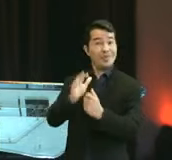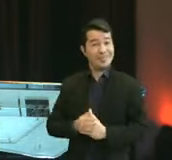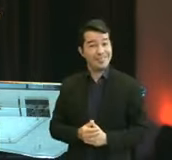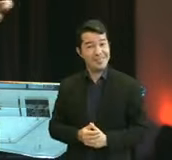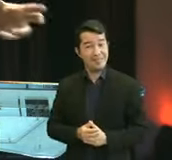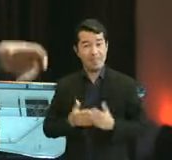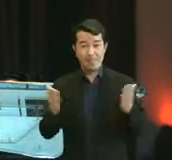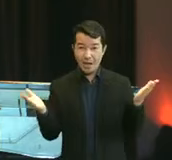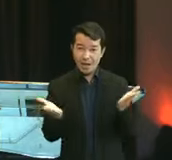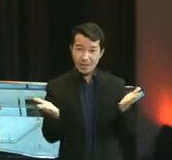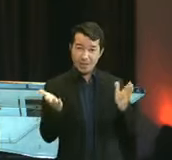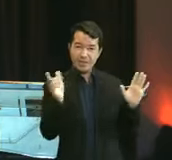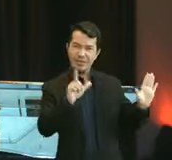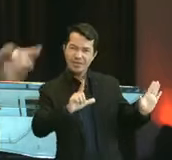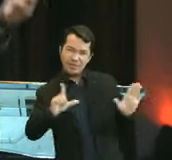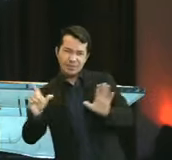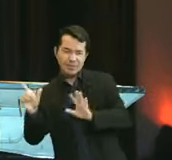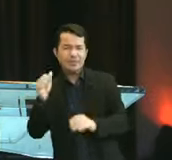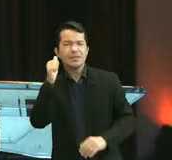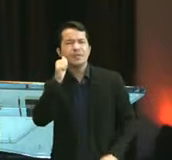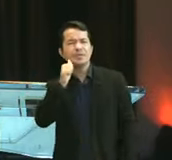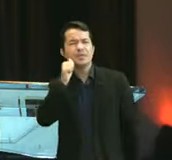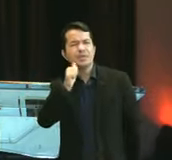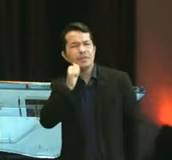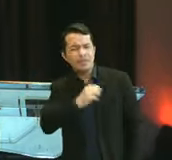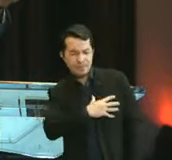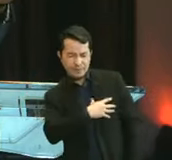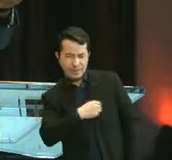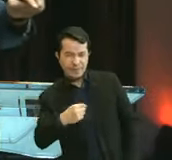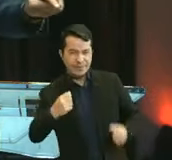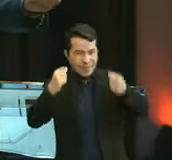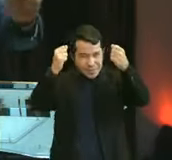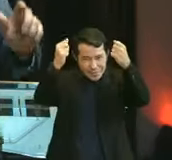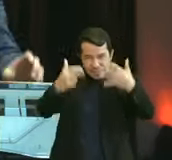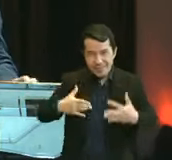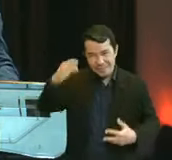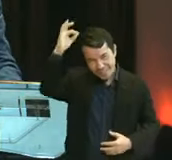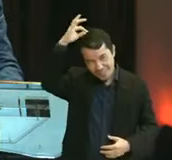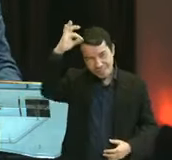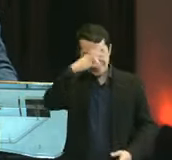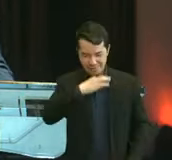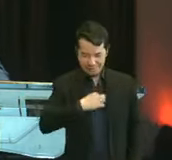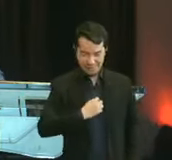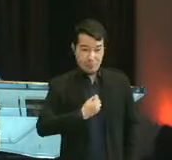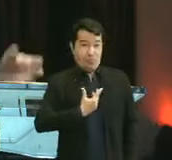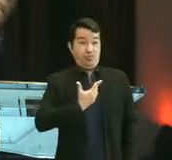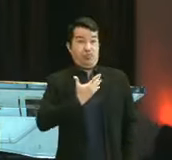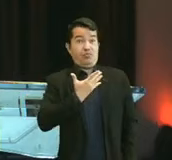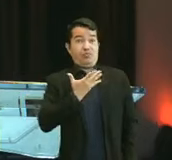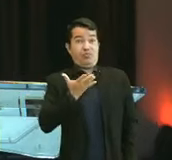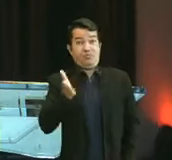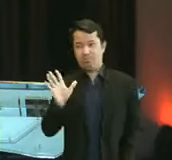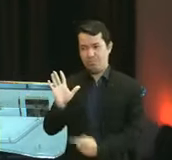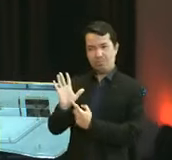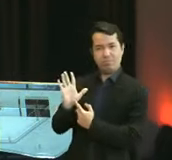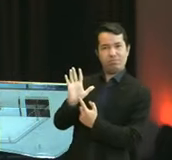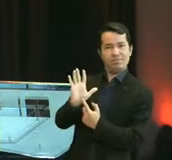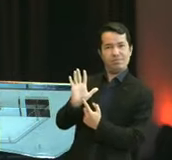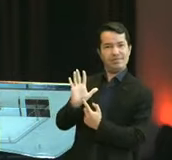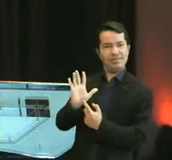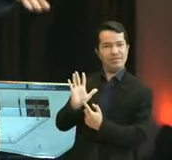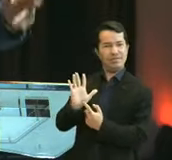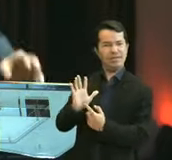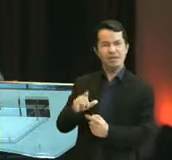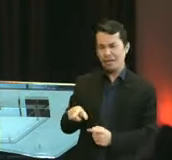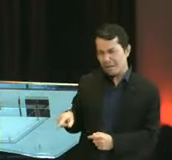E naquela inocência de criança, talvez ela não seja capaz de compreender, mas ela sente os